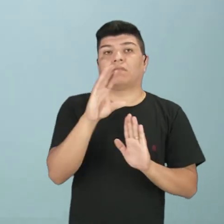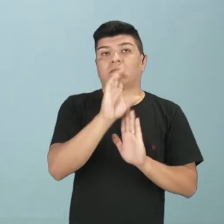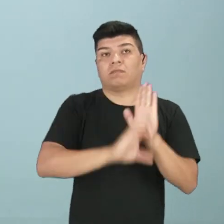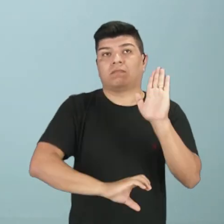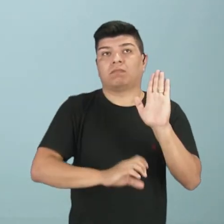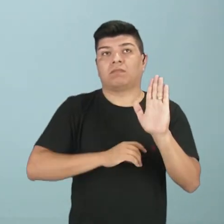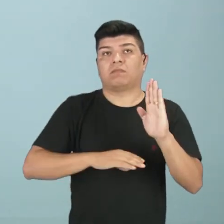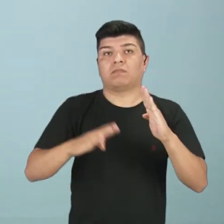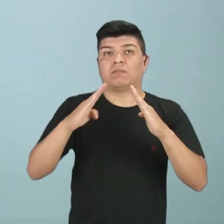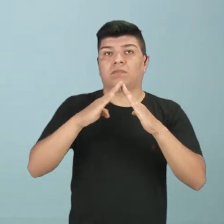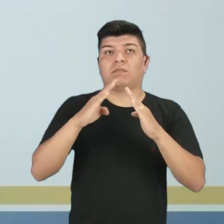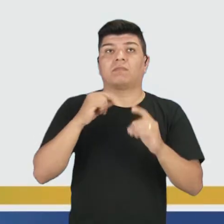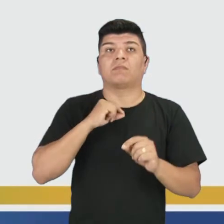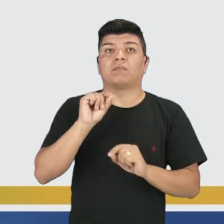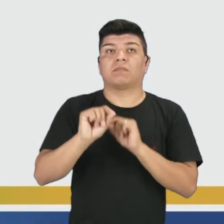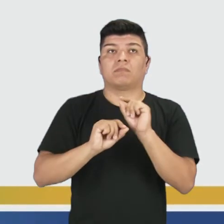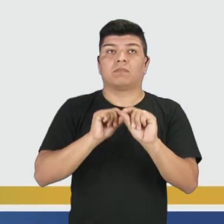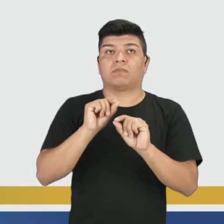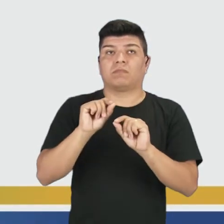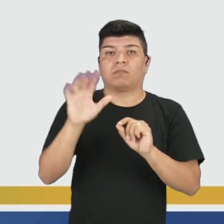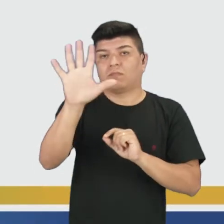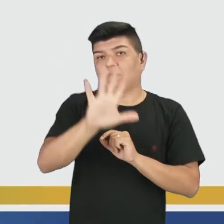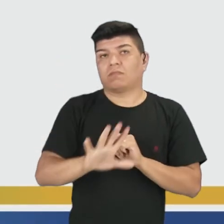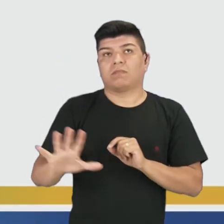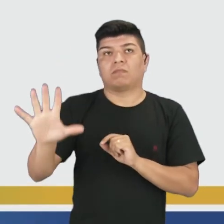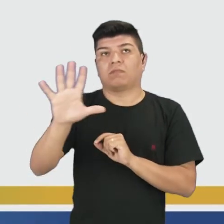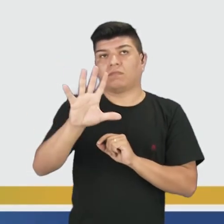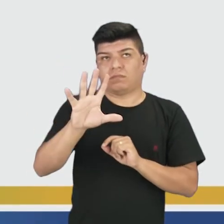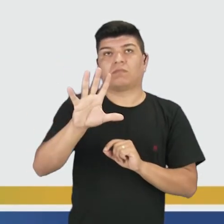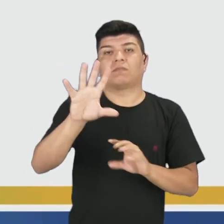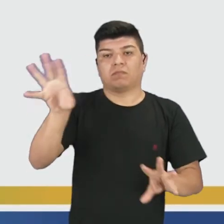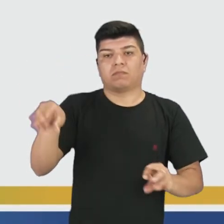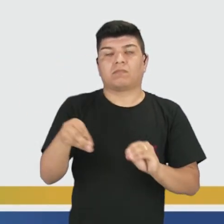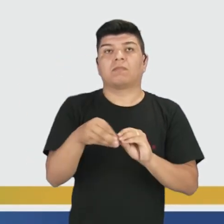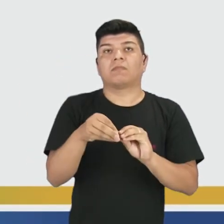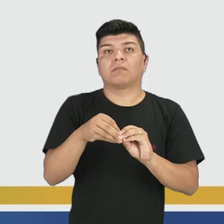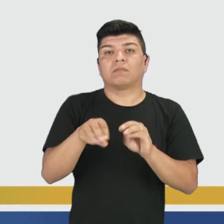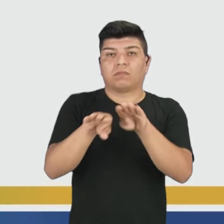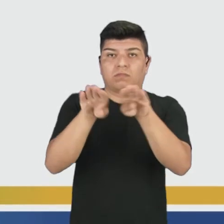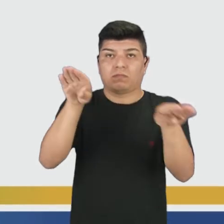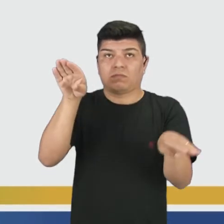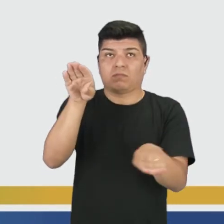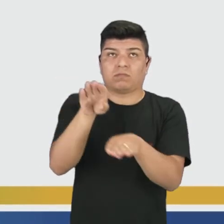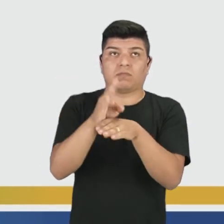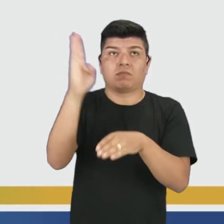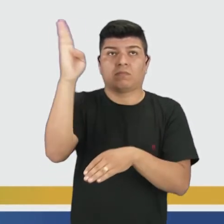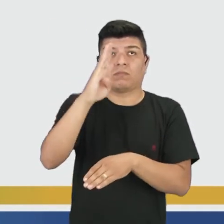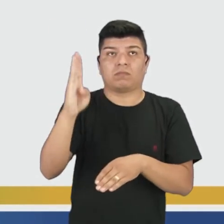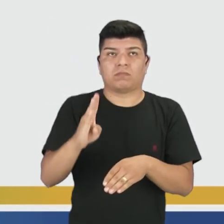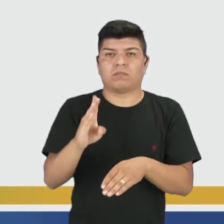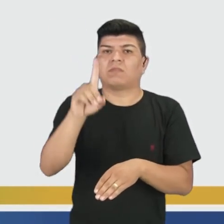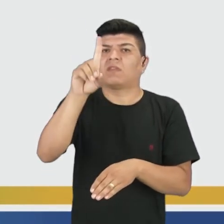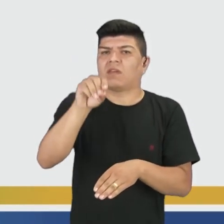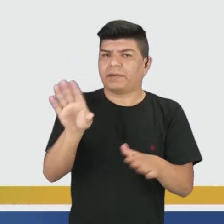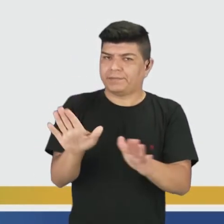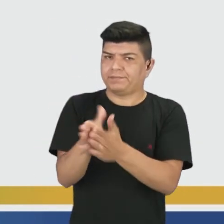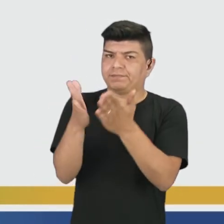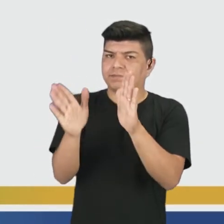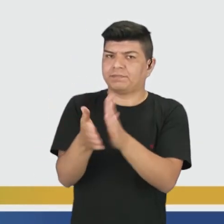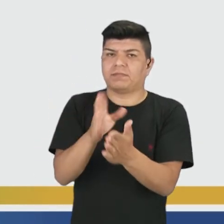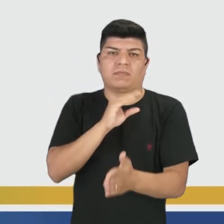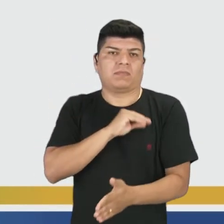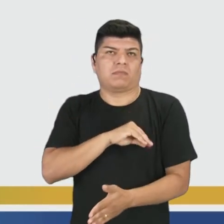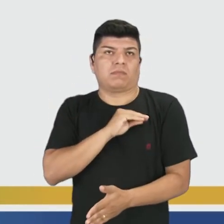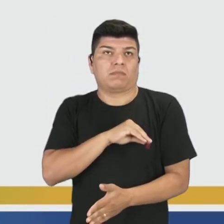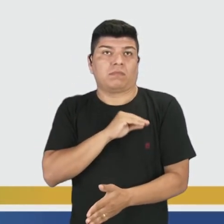sobre uma pirâmide que vai dar uma geral sobre essa questão da desigualdade. O Brasil é pobre, a renda mensal